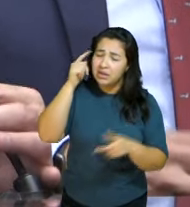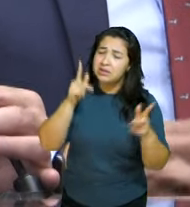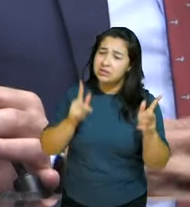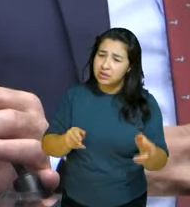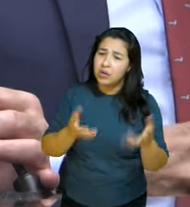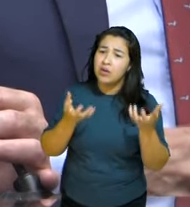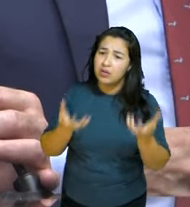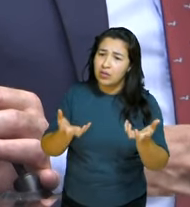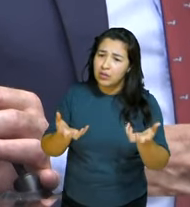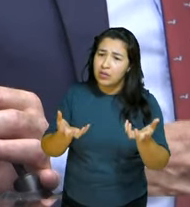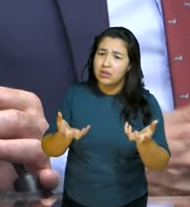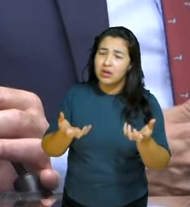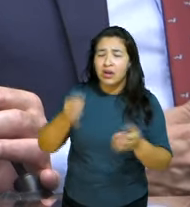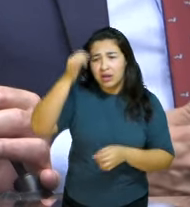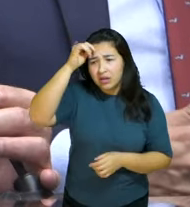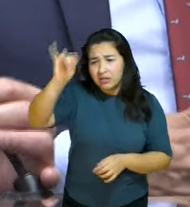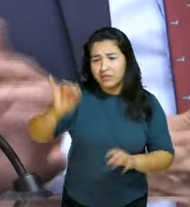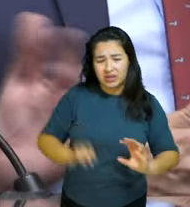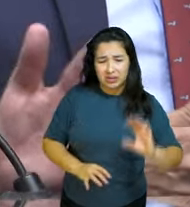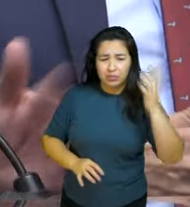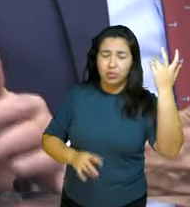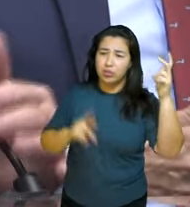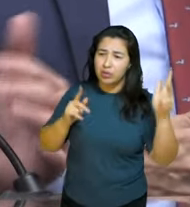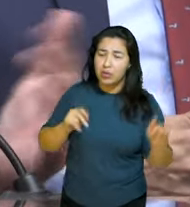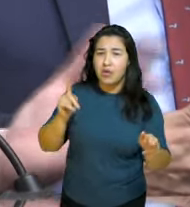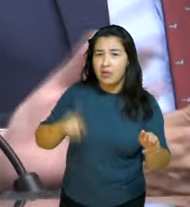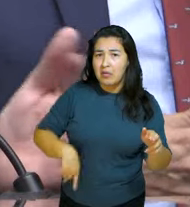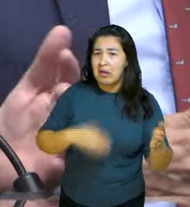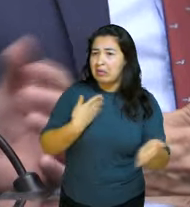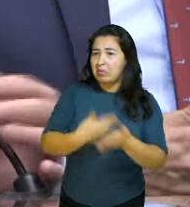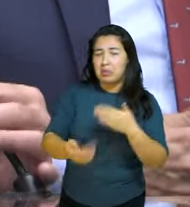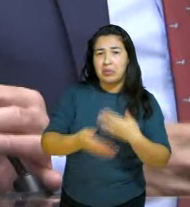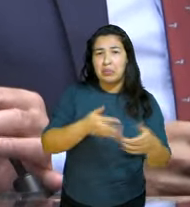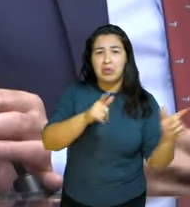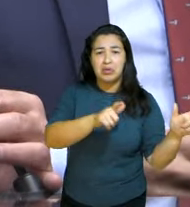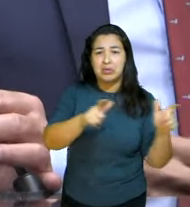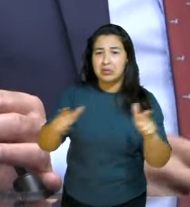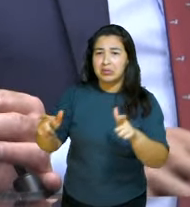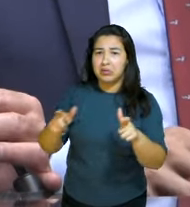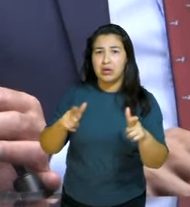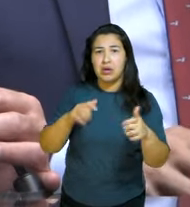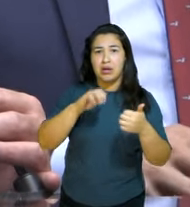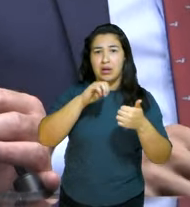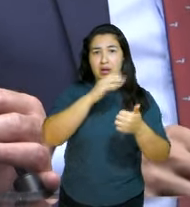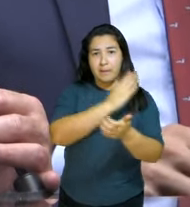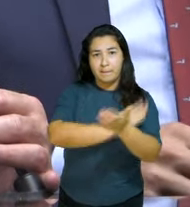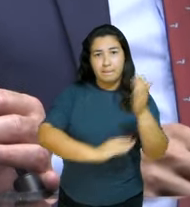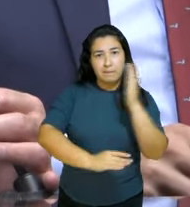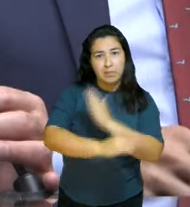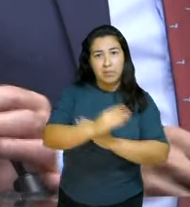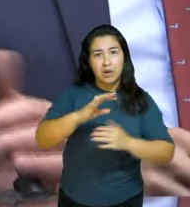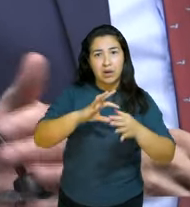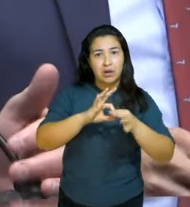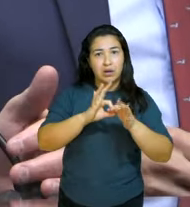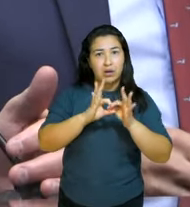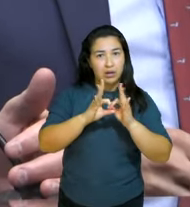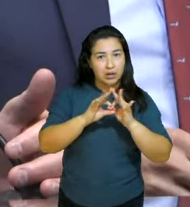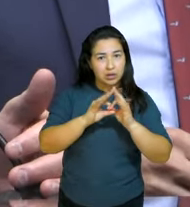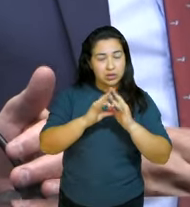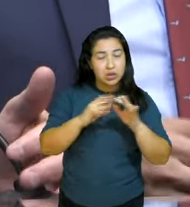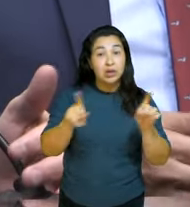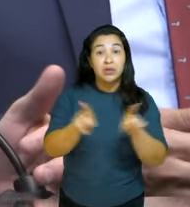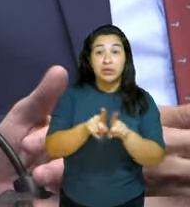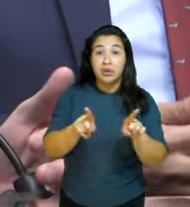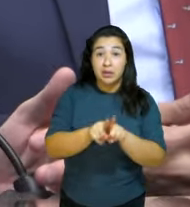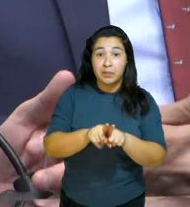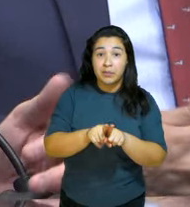mais. Independente, seja o Parajás, seja o JASC, não dá para ter essa insegurança de chegar num evento e as